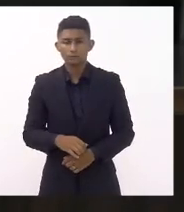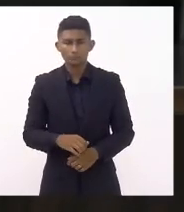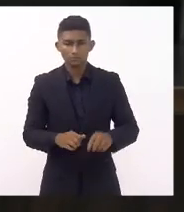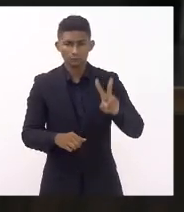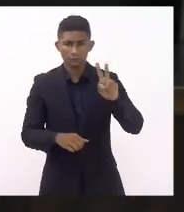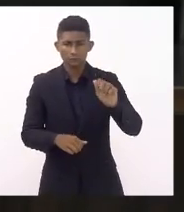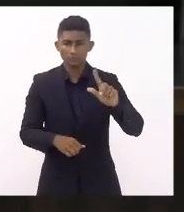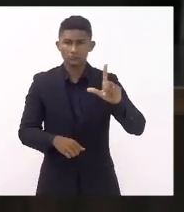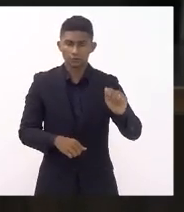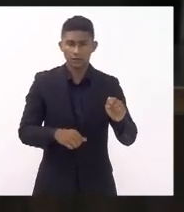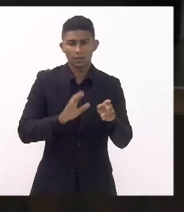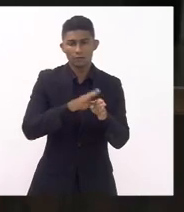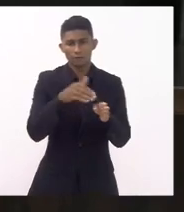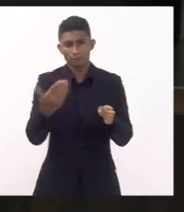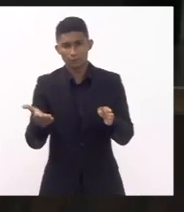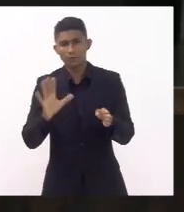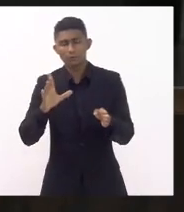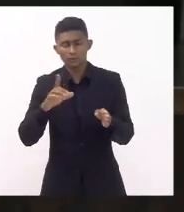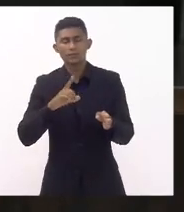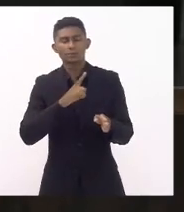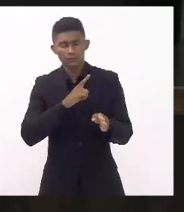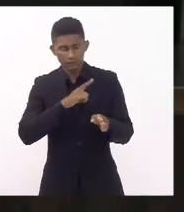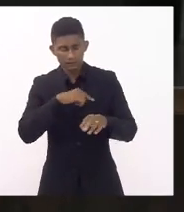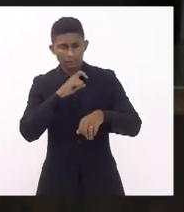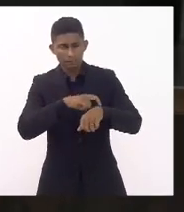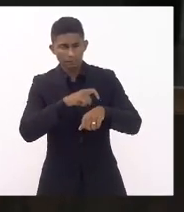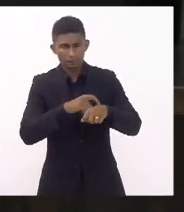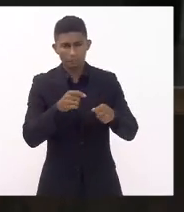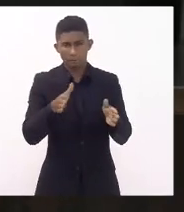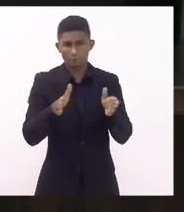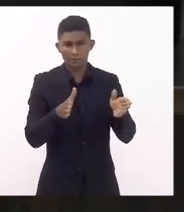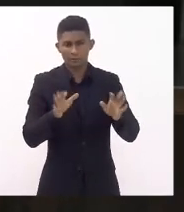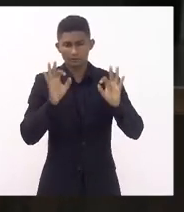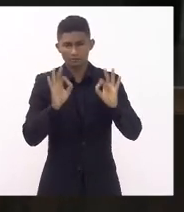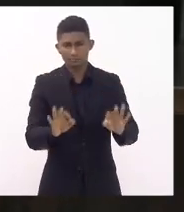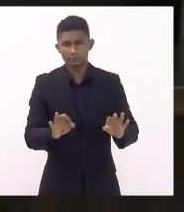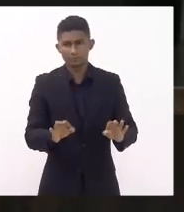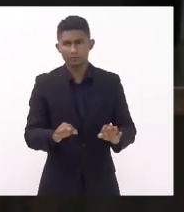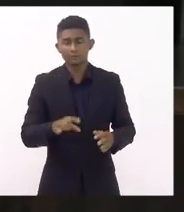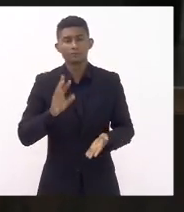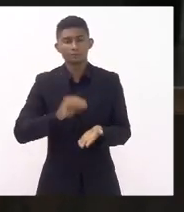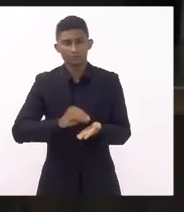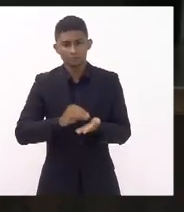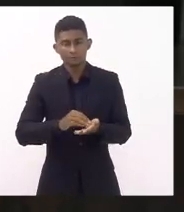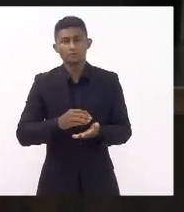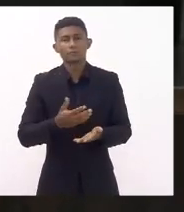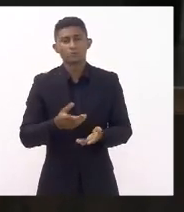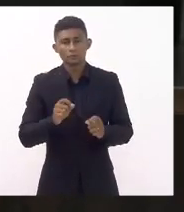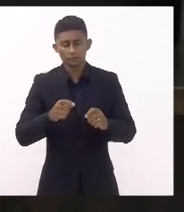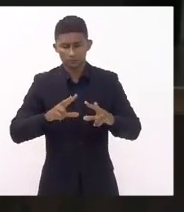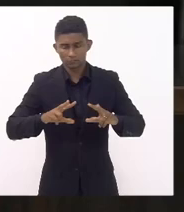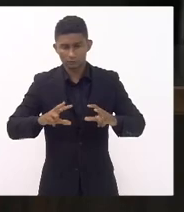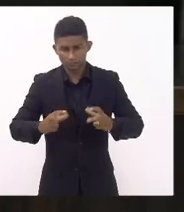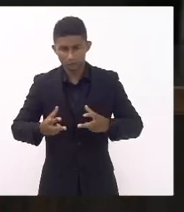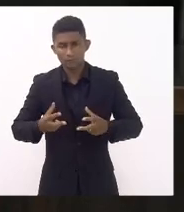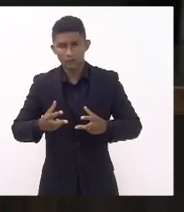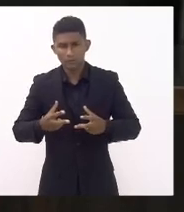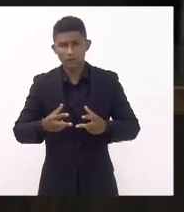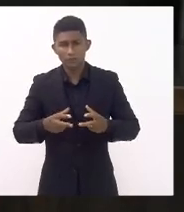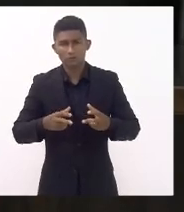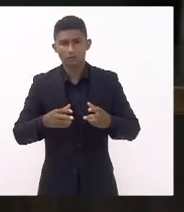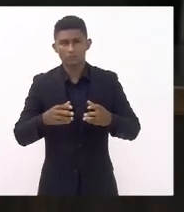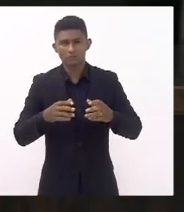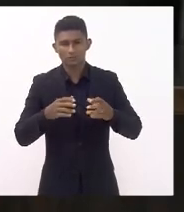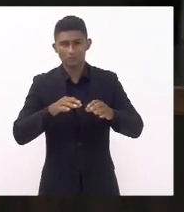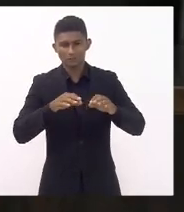mas dentro do prazo de validade do certame na forma que menciona. Pendente de pareceres das comissões de Constituição e Justiça, de Servidores Públicos